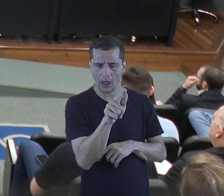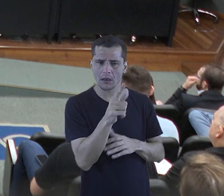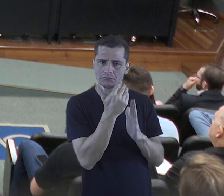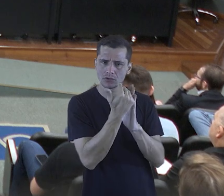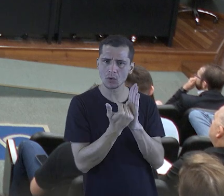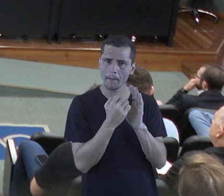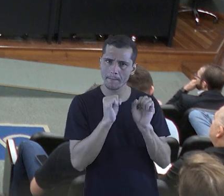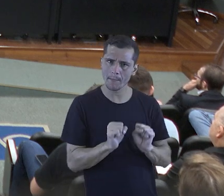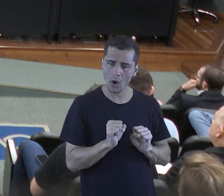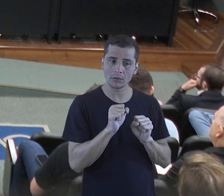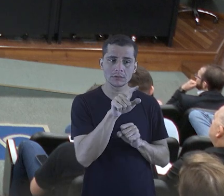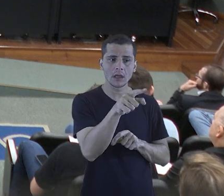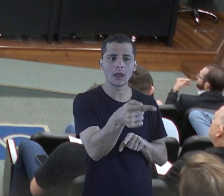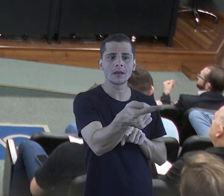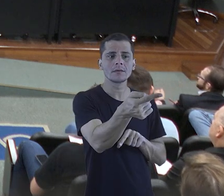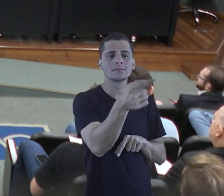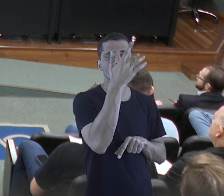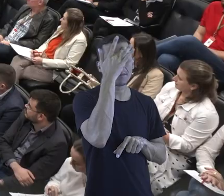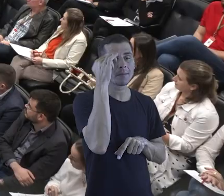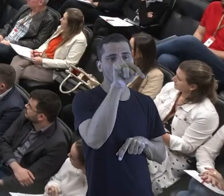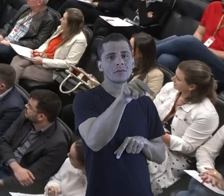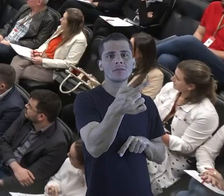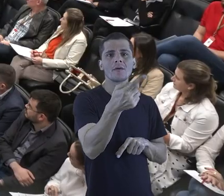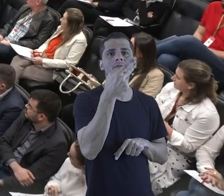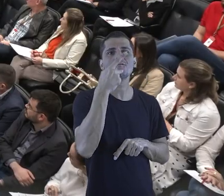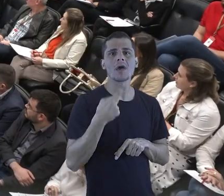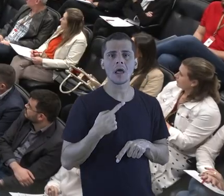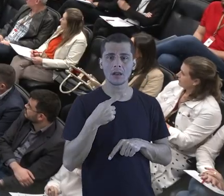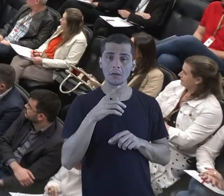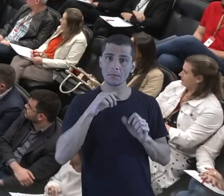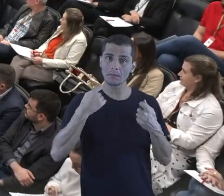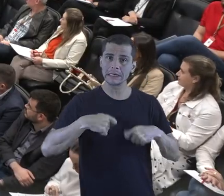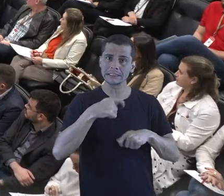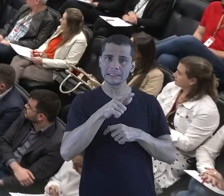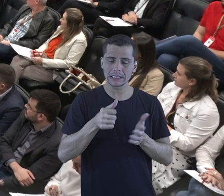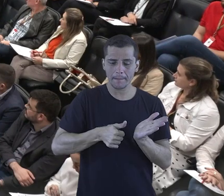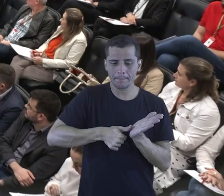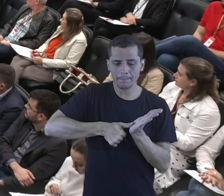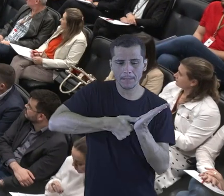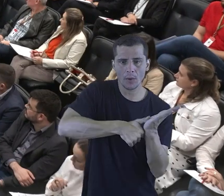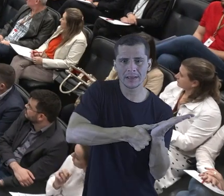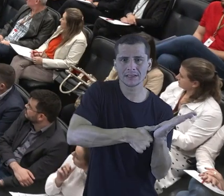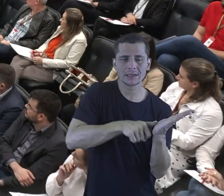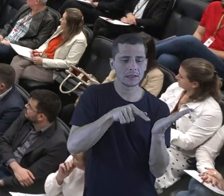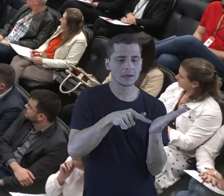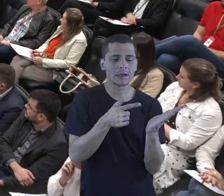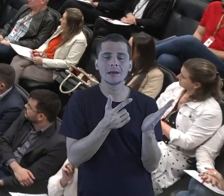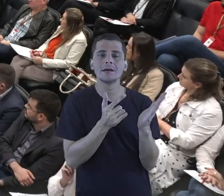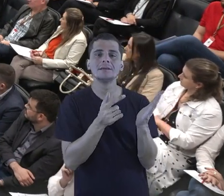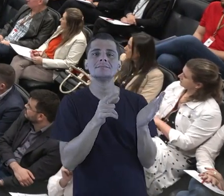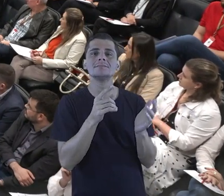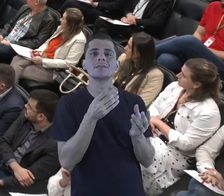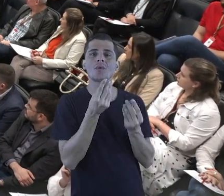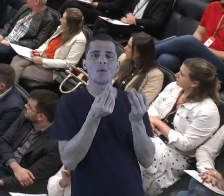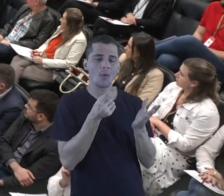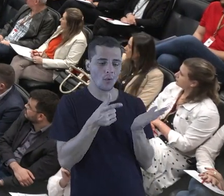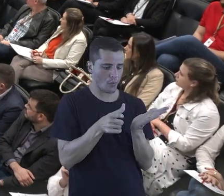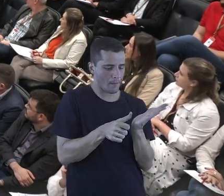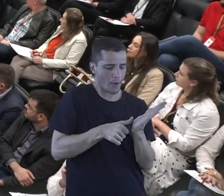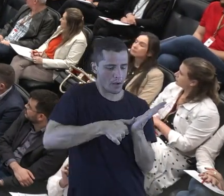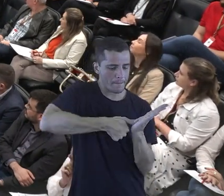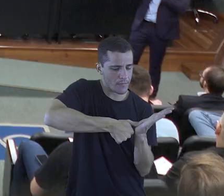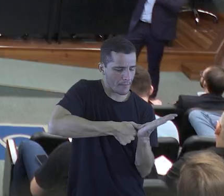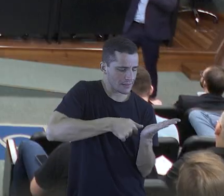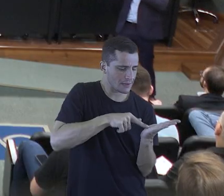Um paracetamol. Eu ia dar lá, sei lá, um real de desconto. Falei, tá bom. Dinheiro não aceita desaforo. Falei, eu quero desconto. Falei, ok, então